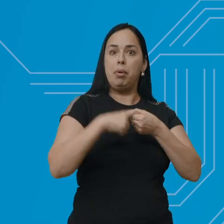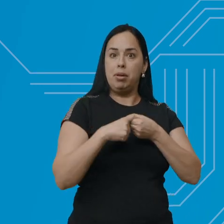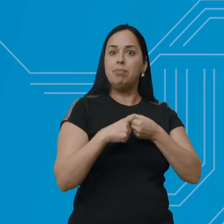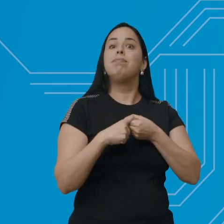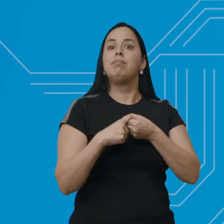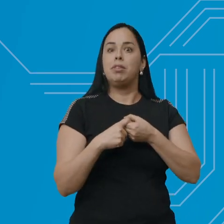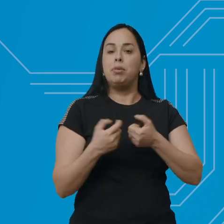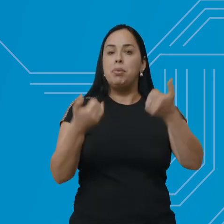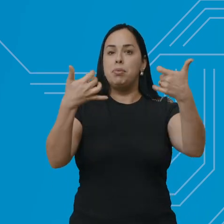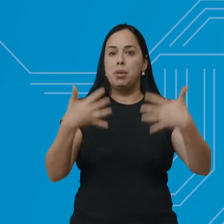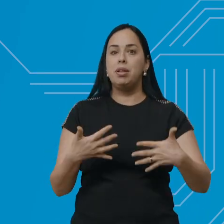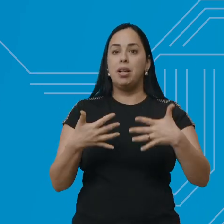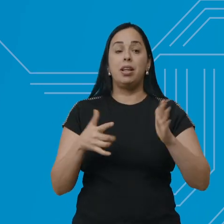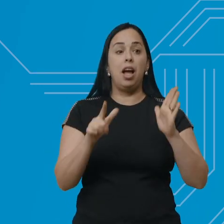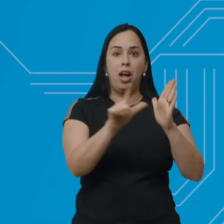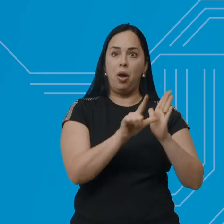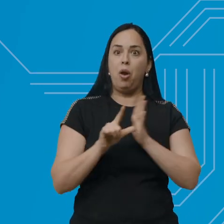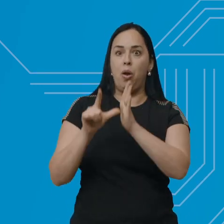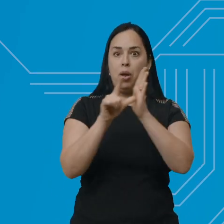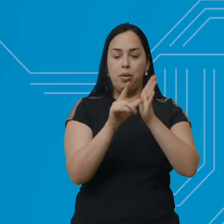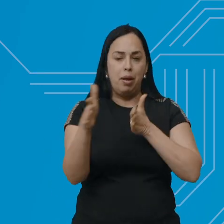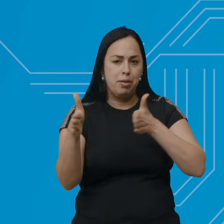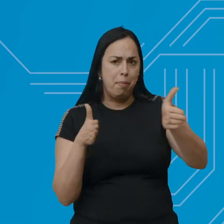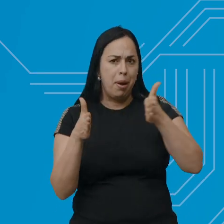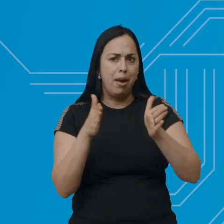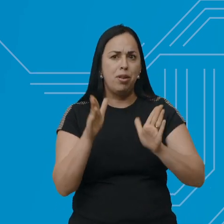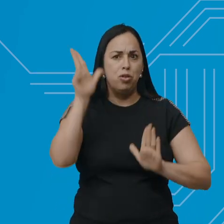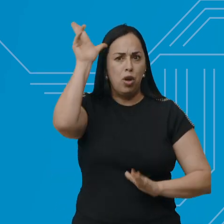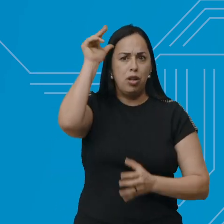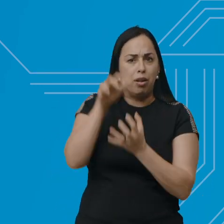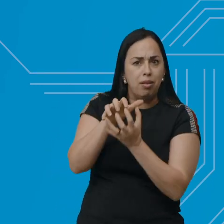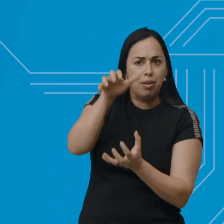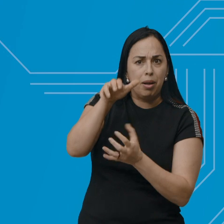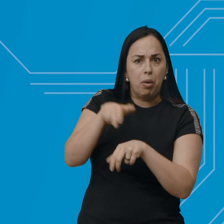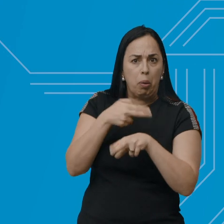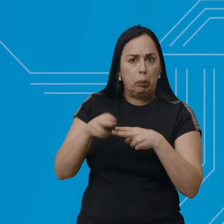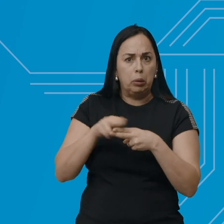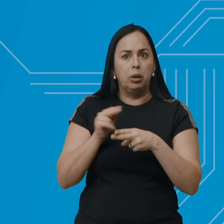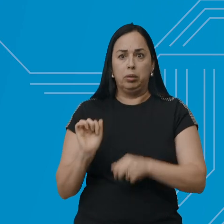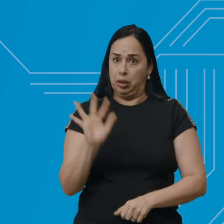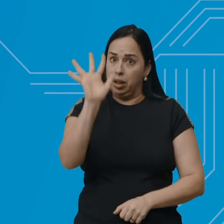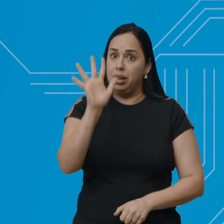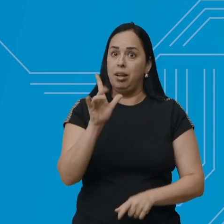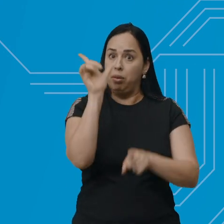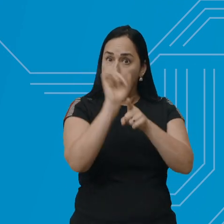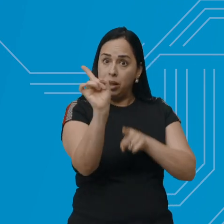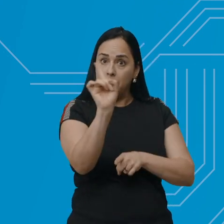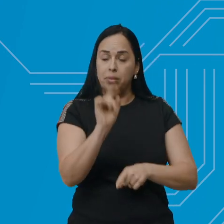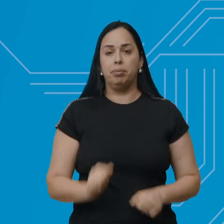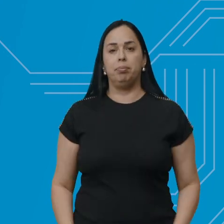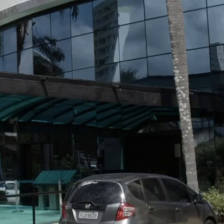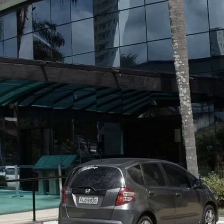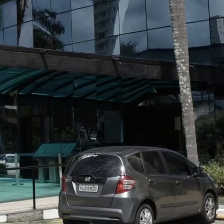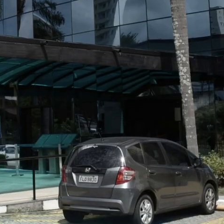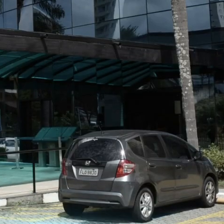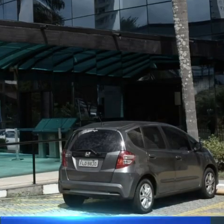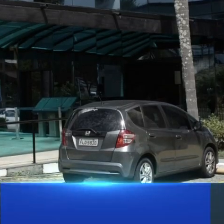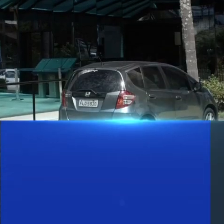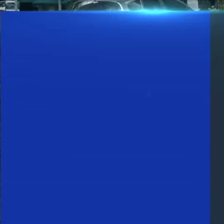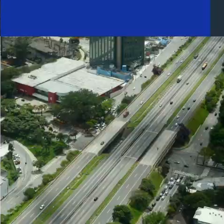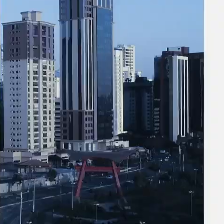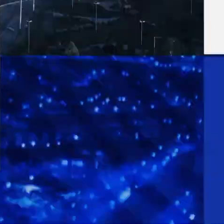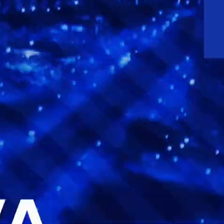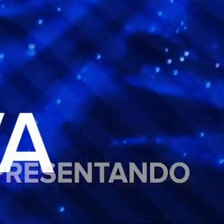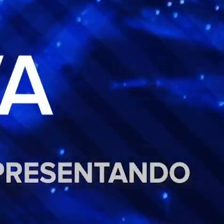vamos falar da expectativa do comércio para a Páscoa com o aumento do preço do chocolate. É rápido, não sai daí.